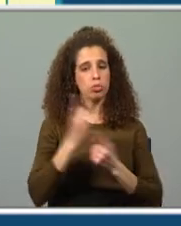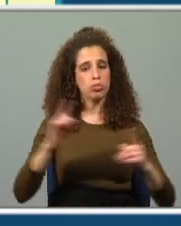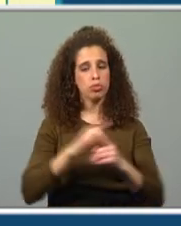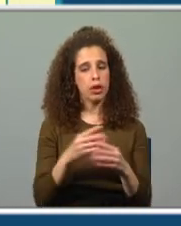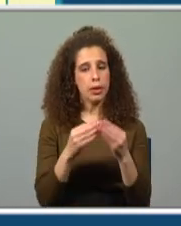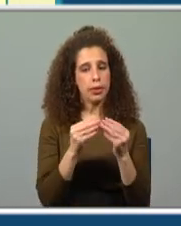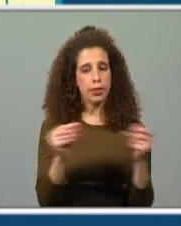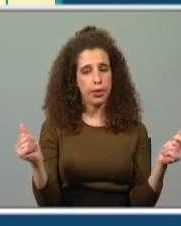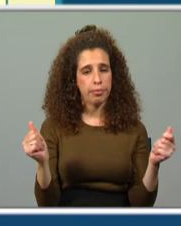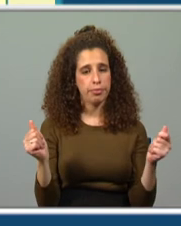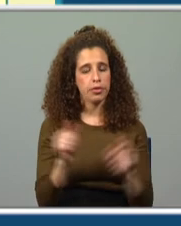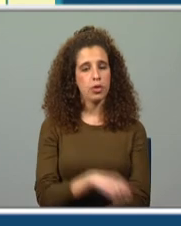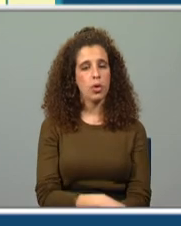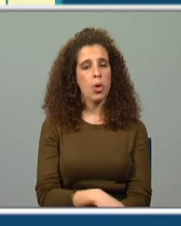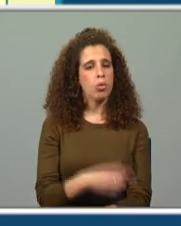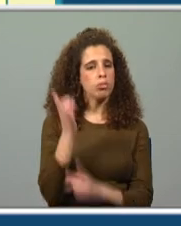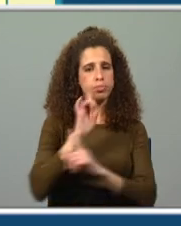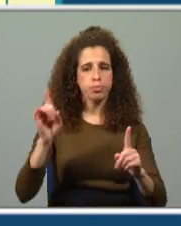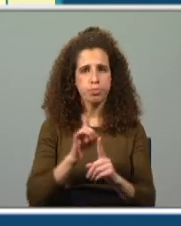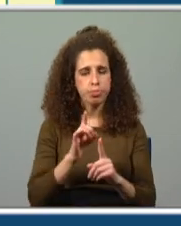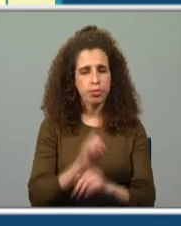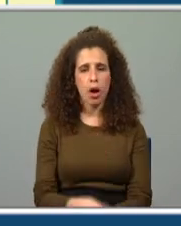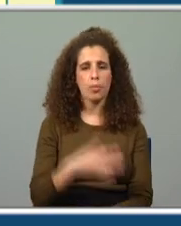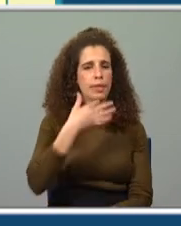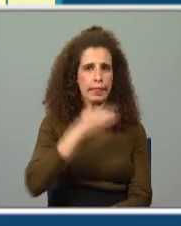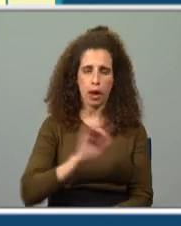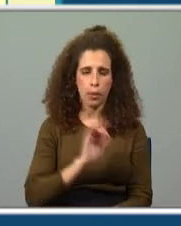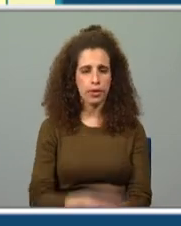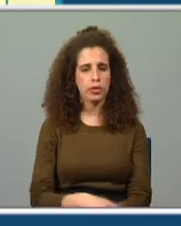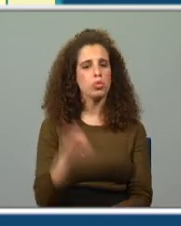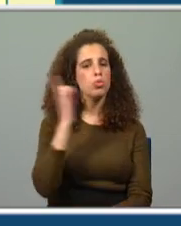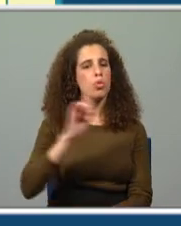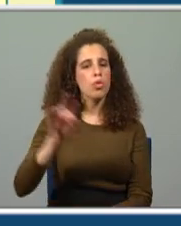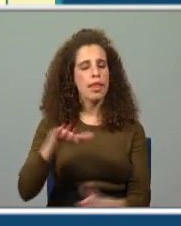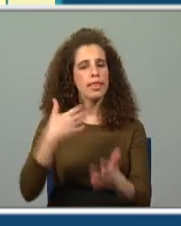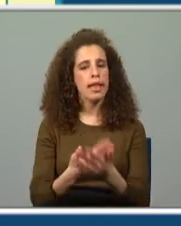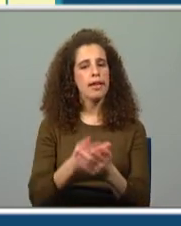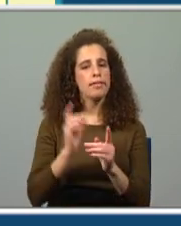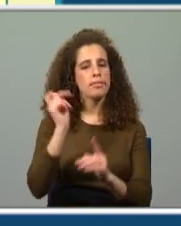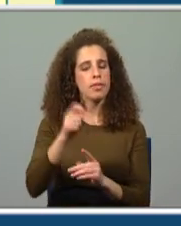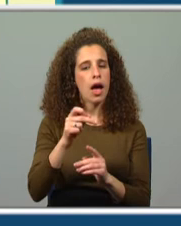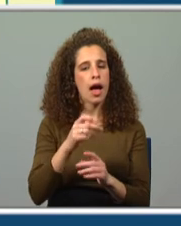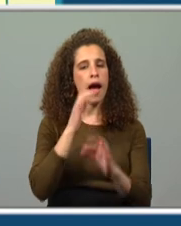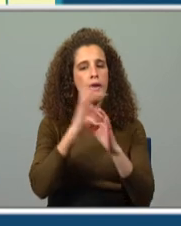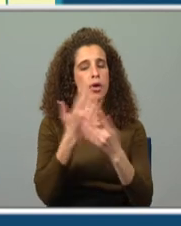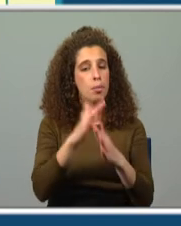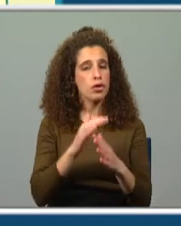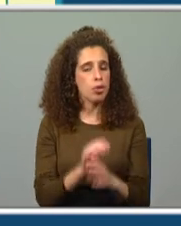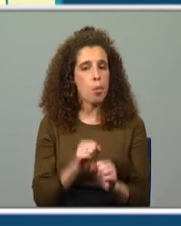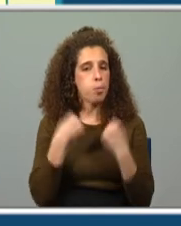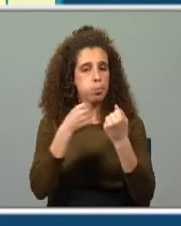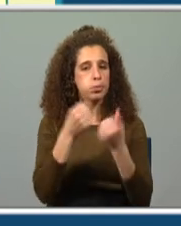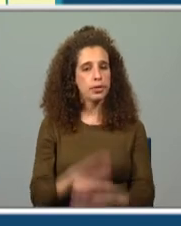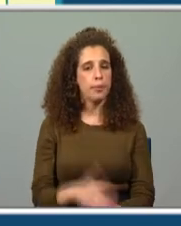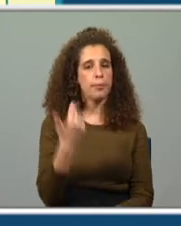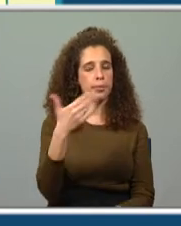das partituras. O maestro não acredita no Celestino. O maestro dá entrada à flauta, mas esta não toca. Então, qual será a